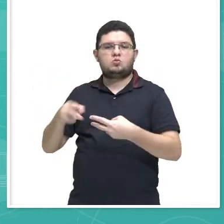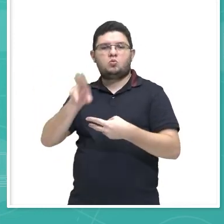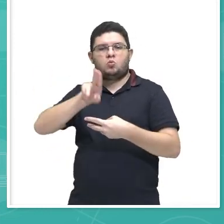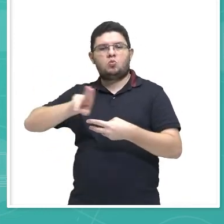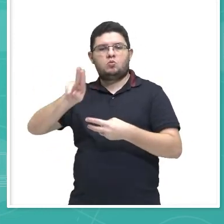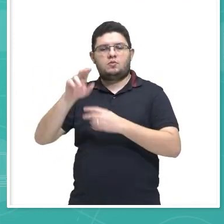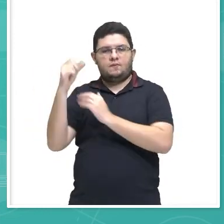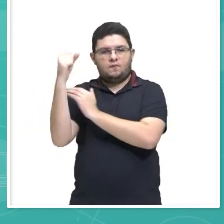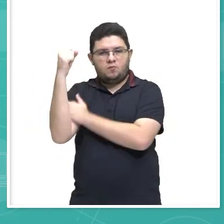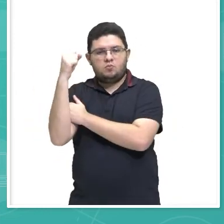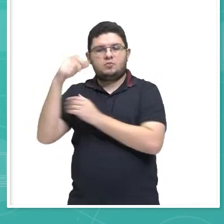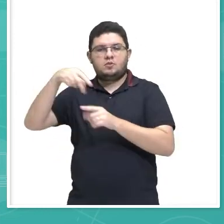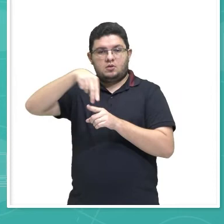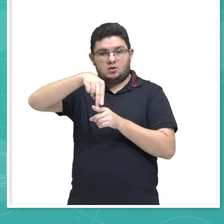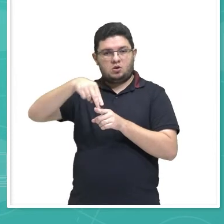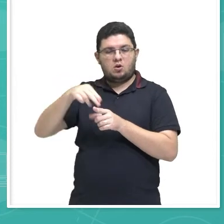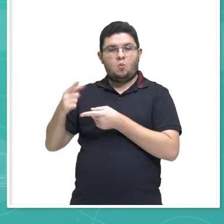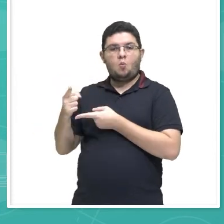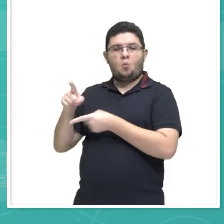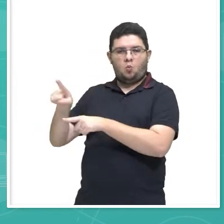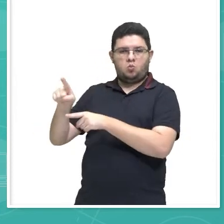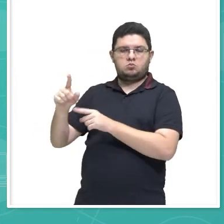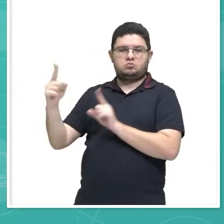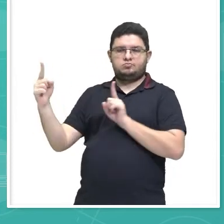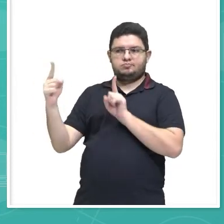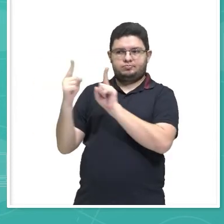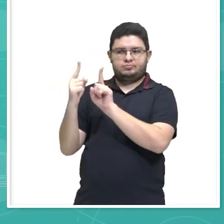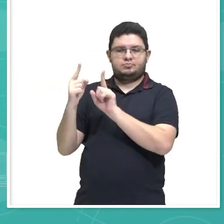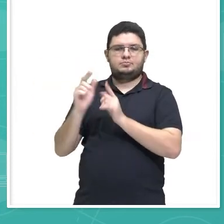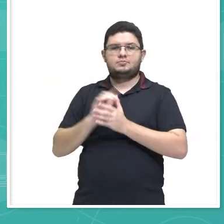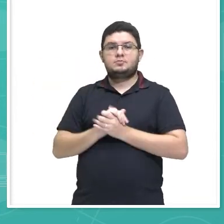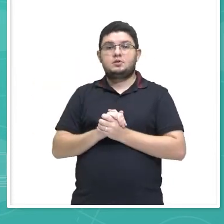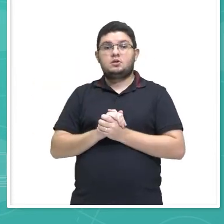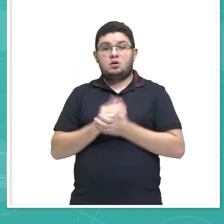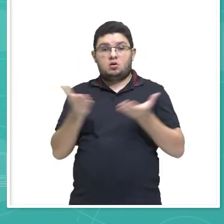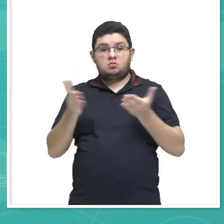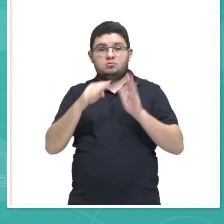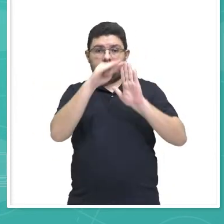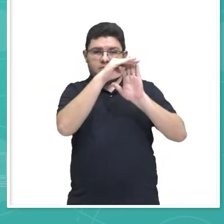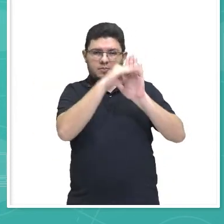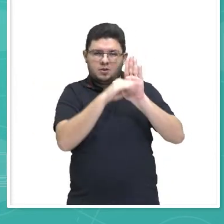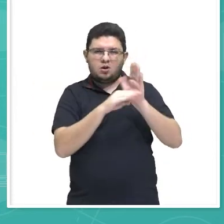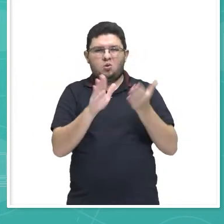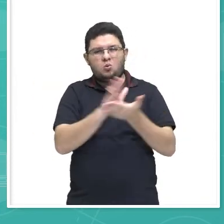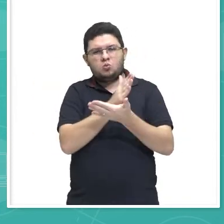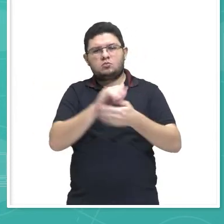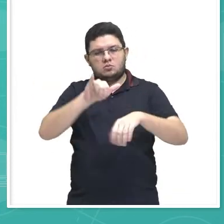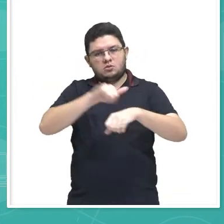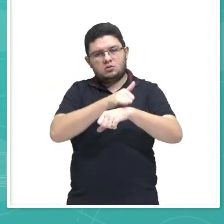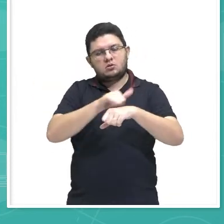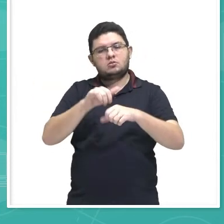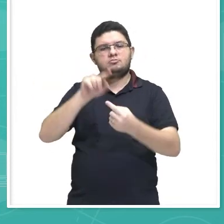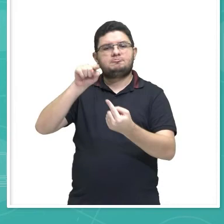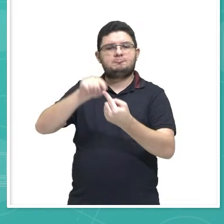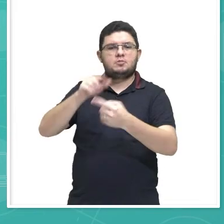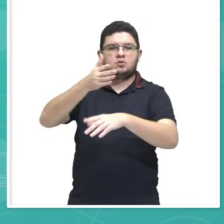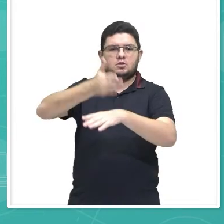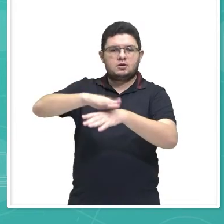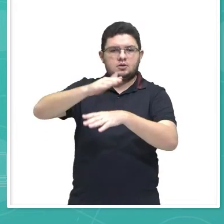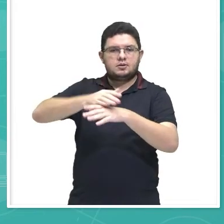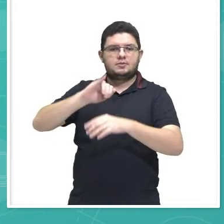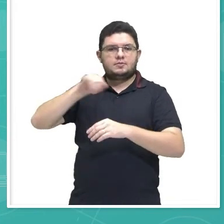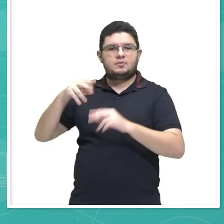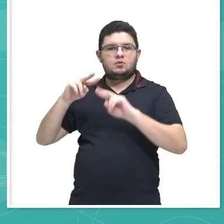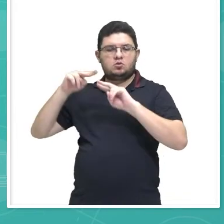do oponente contra ele. E vamos ver aí algumas técnicas que são utilizadas também no treinamento de judô, começando com o